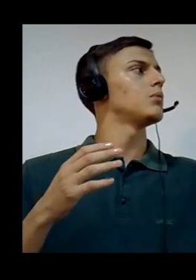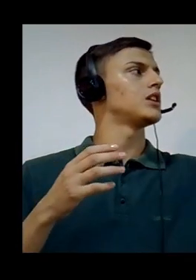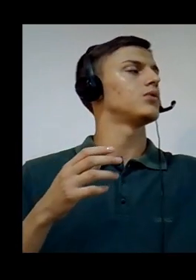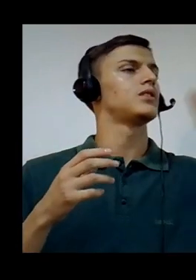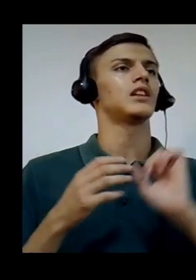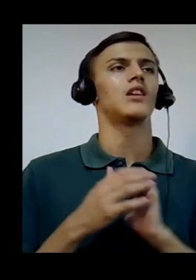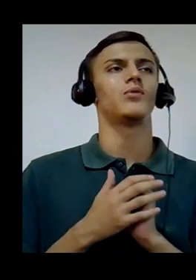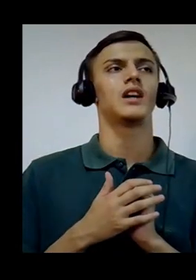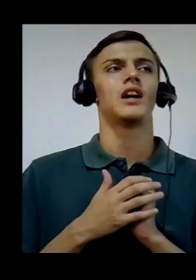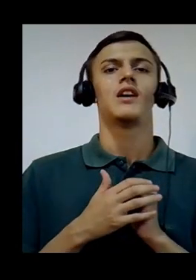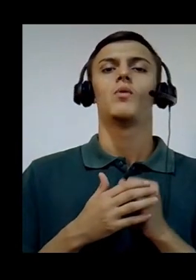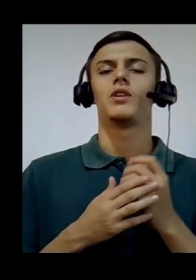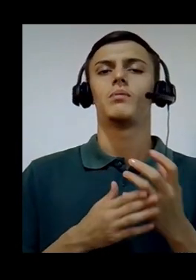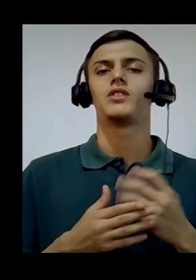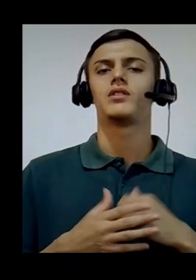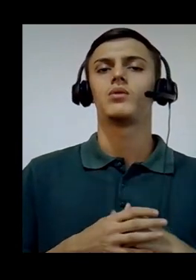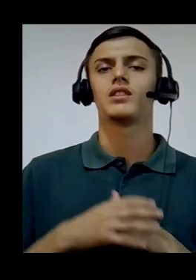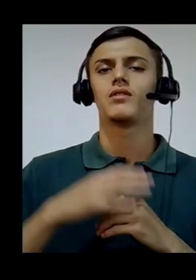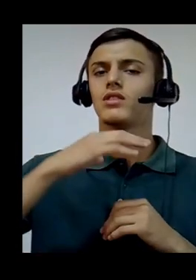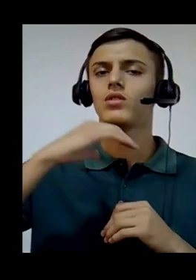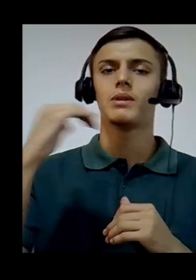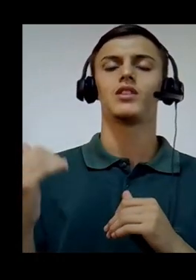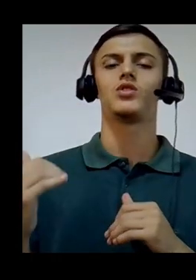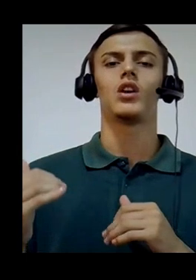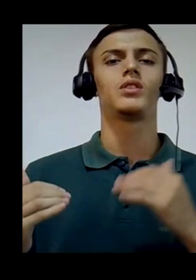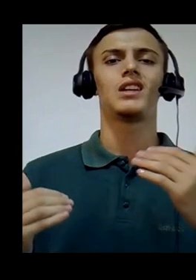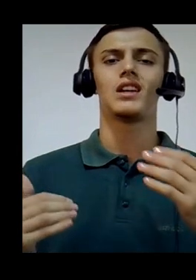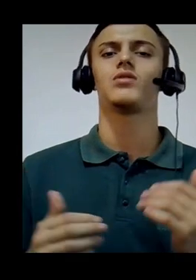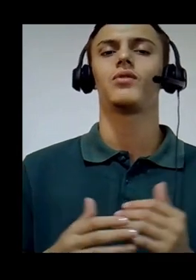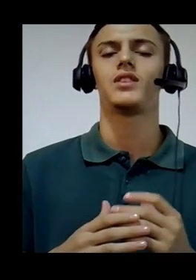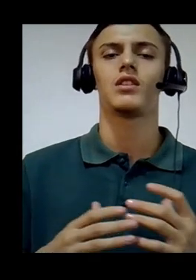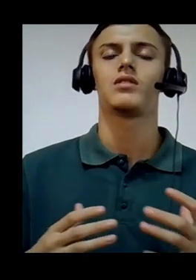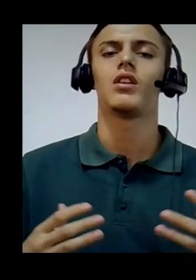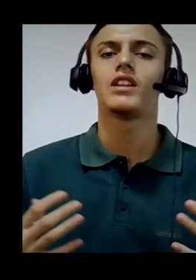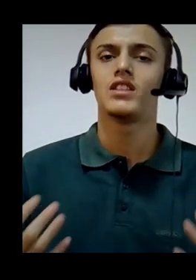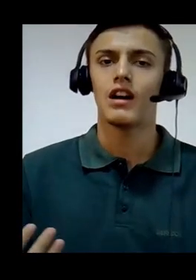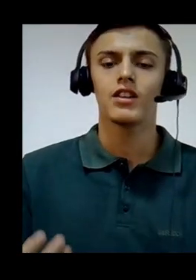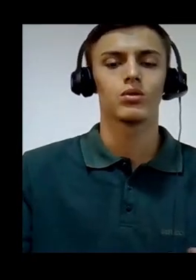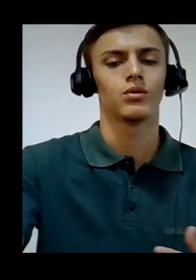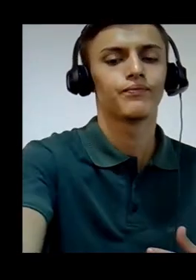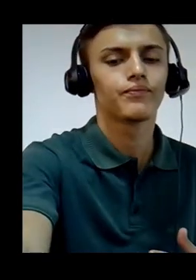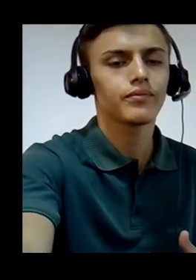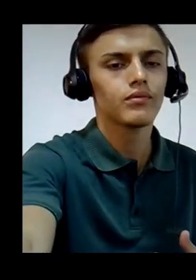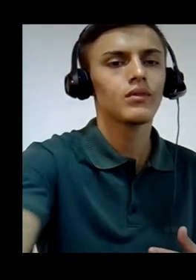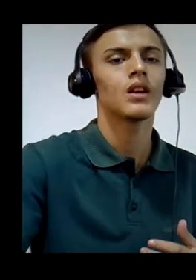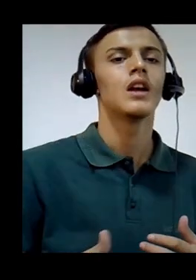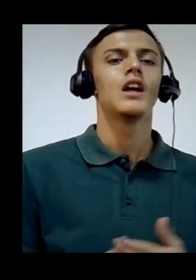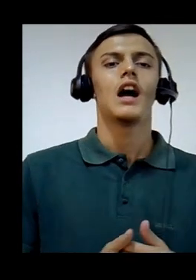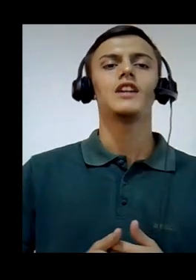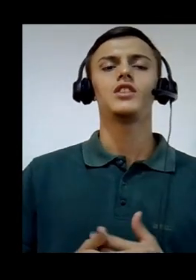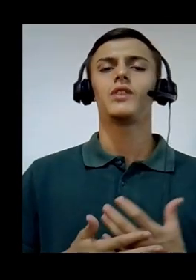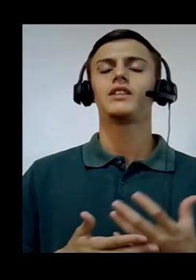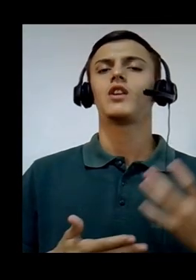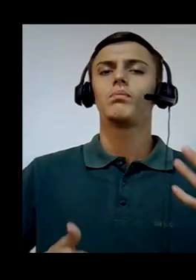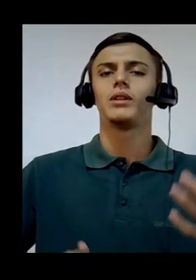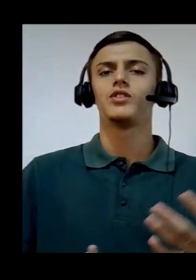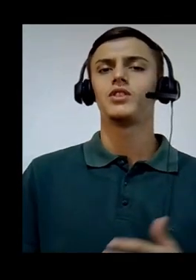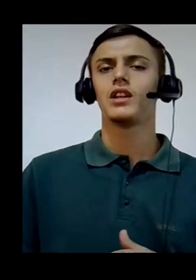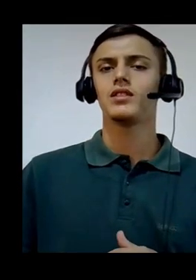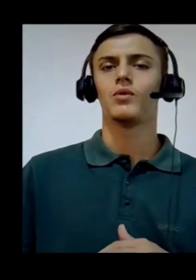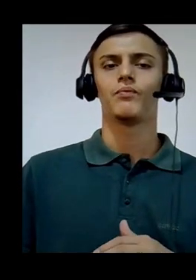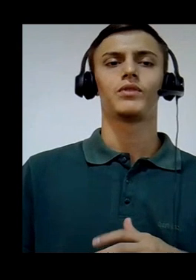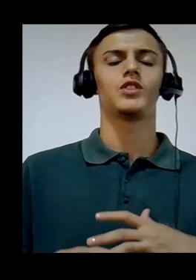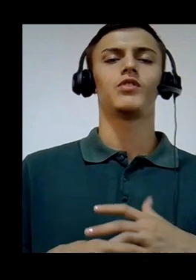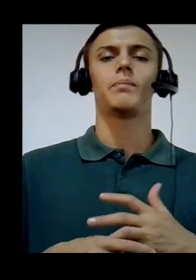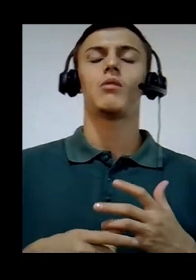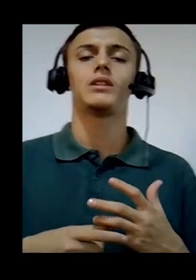óleo, né? O tempo lá de você ir lá avisar o meio ambiente e a segurança, vazou bastante óleo. O que que a gente vai fazer com esse óleo que já vazou? A gente vai entrar com um plano